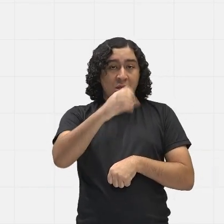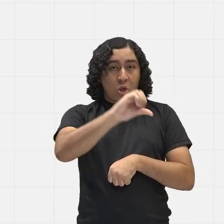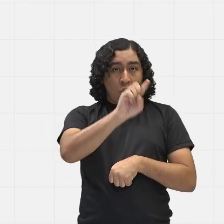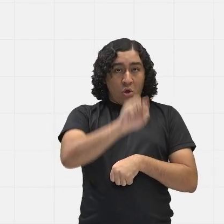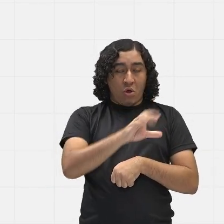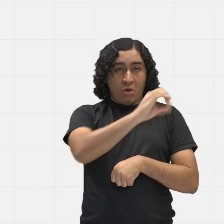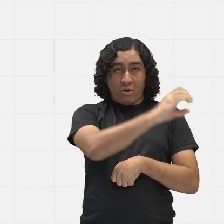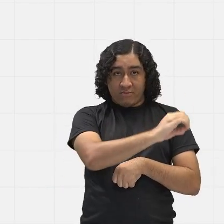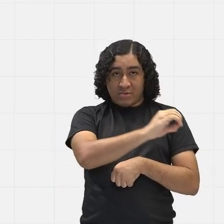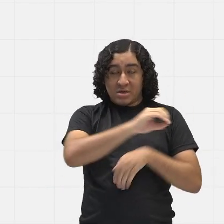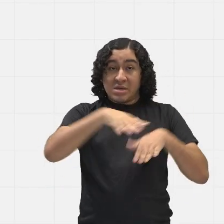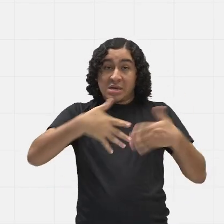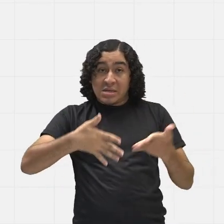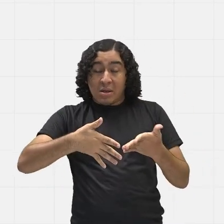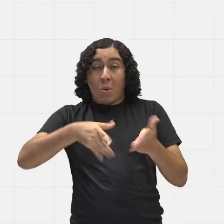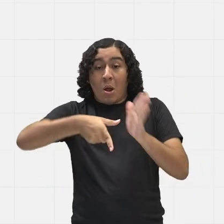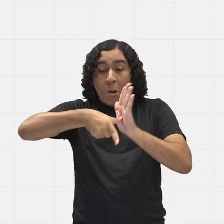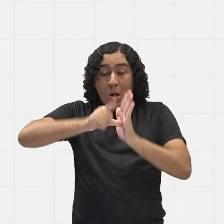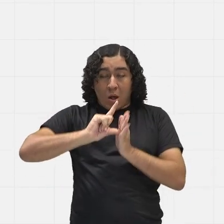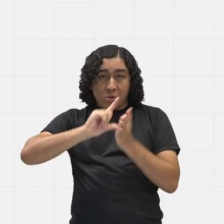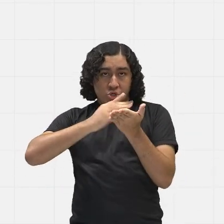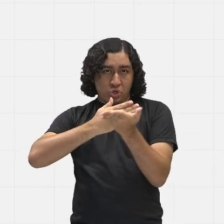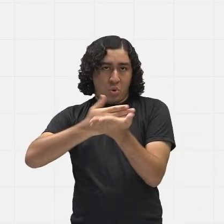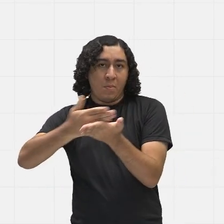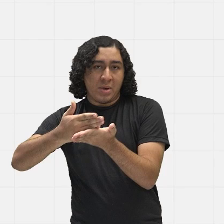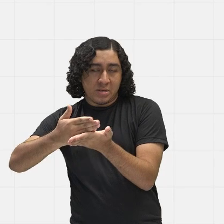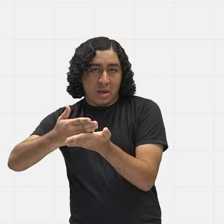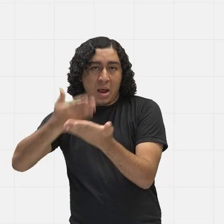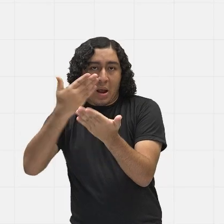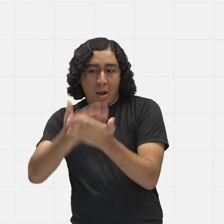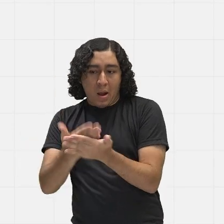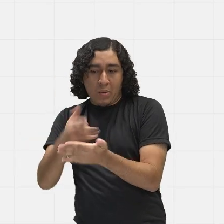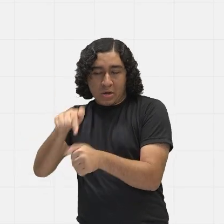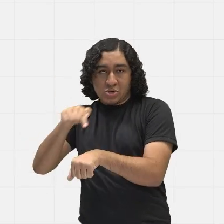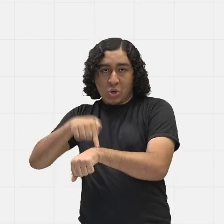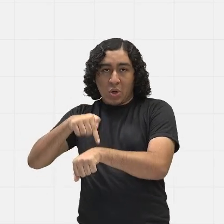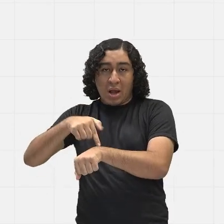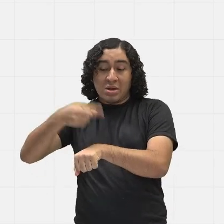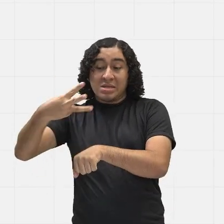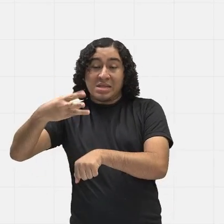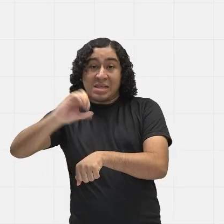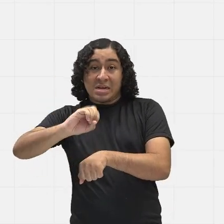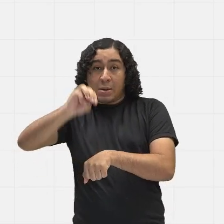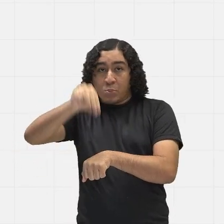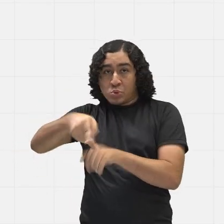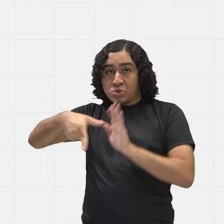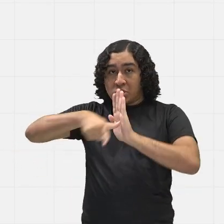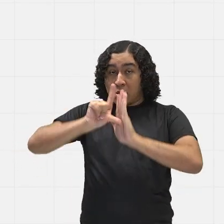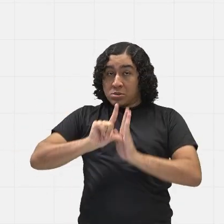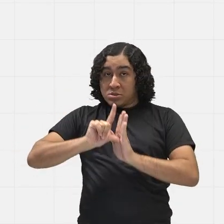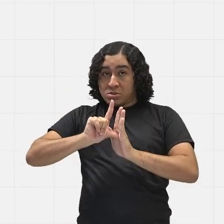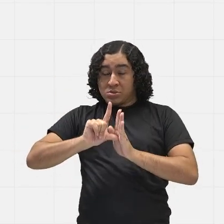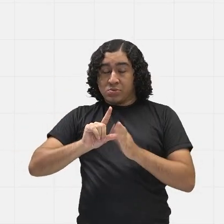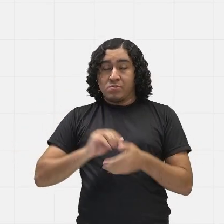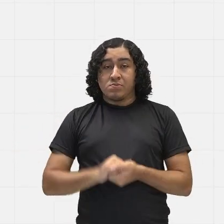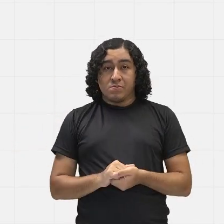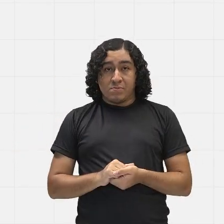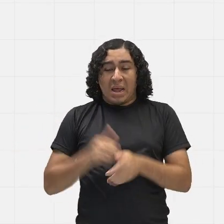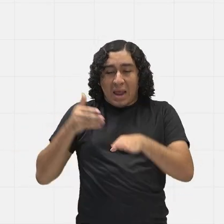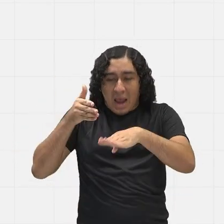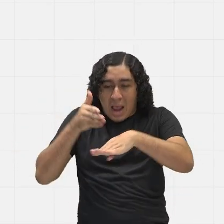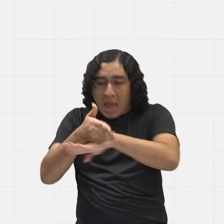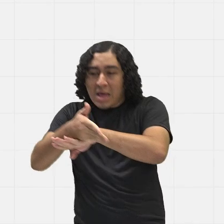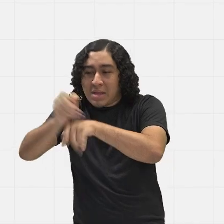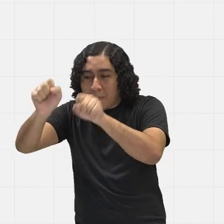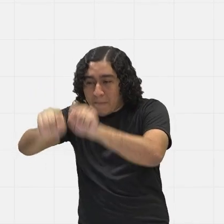meia hora, né, antes do início da transmissão, ou com 1 hora de antecedência, né? Para a gente poder começar